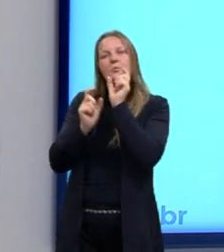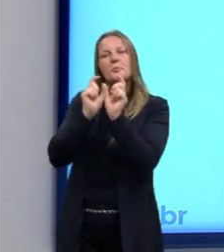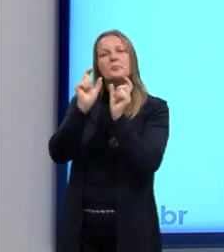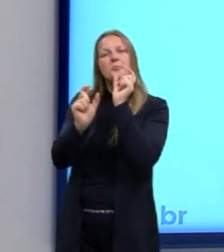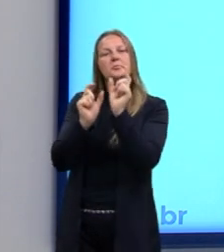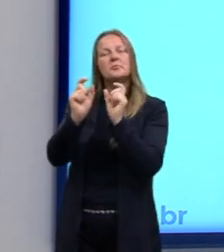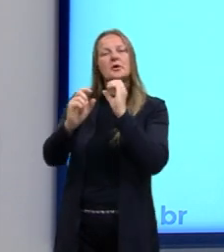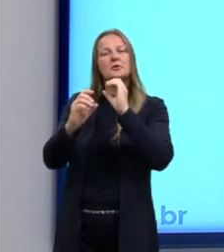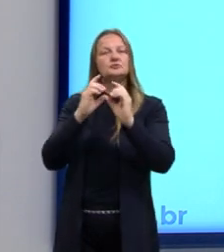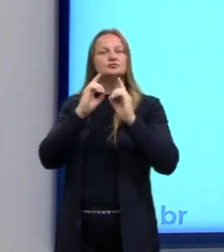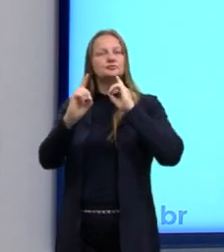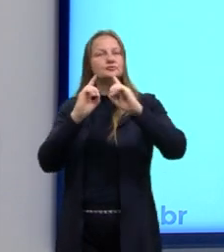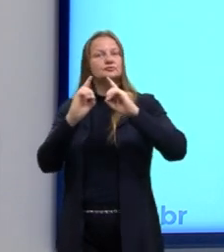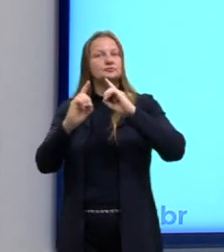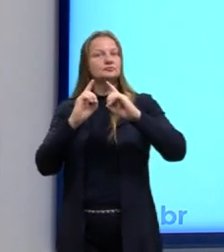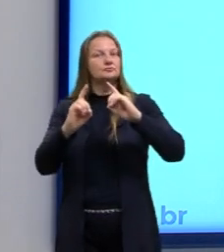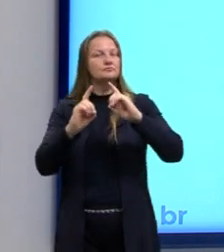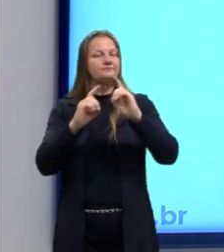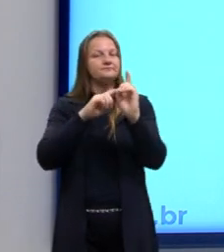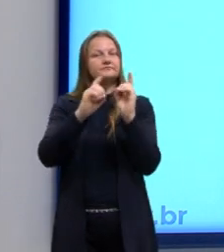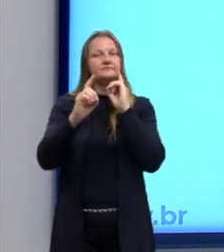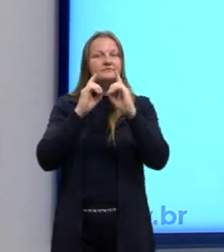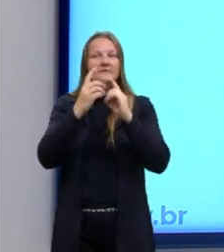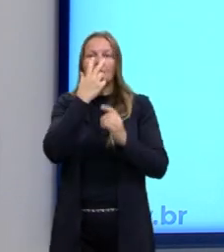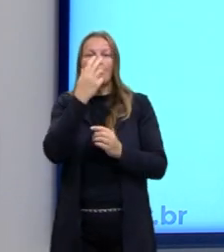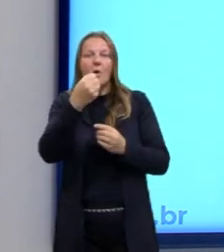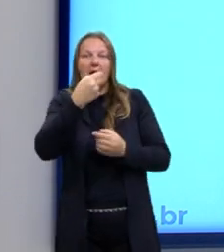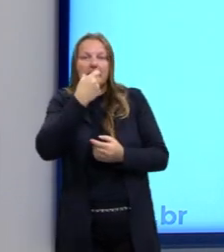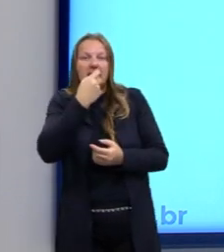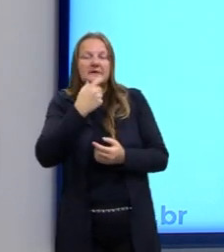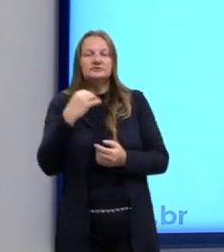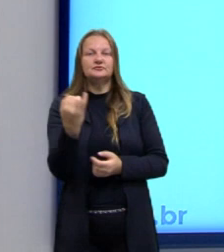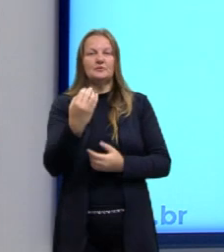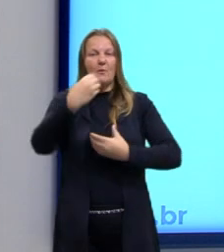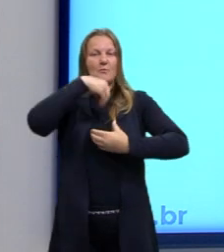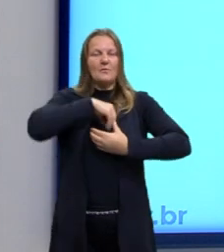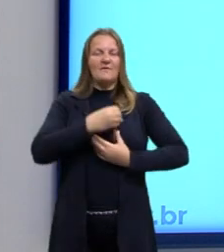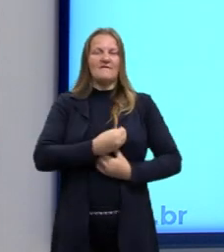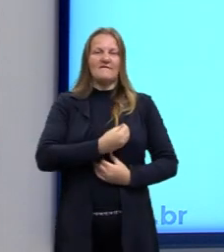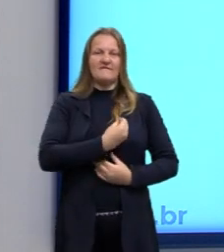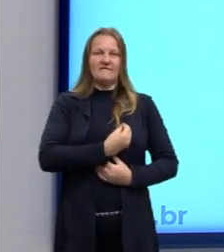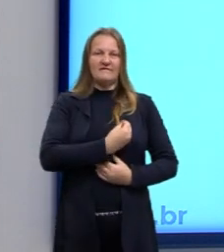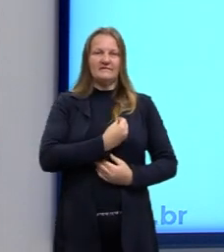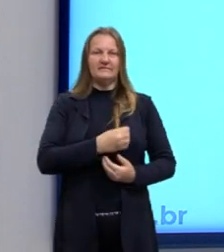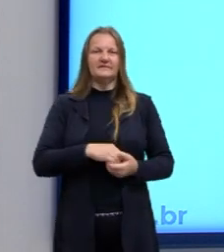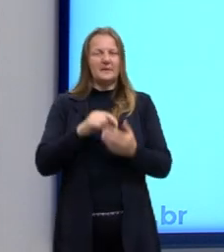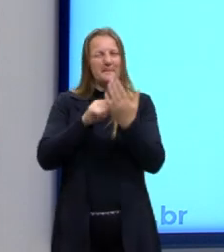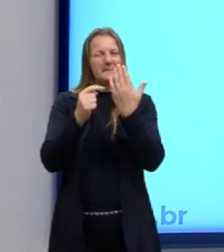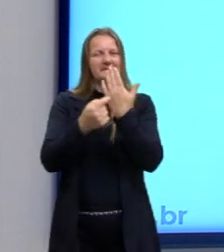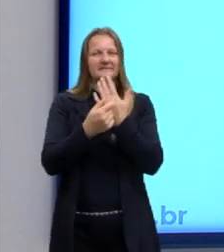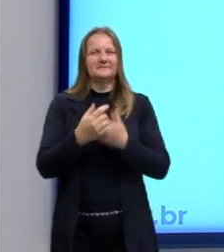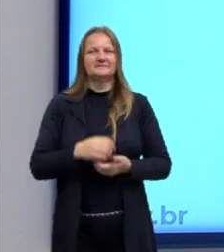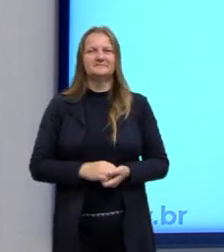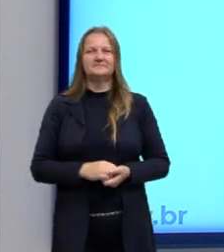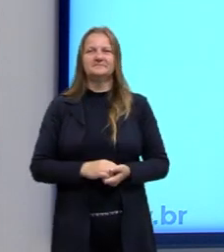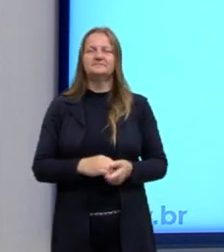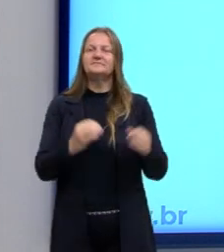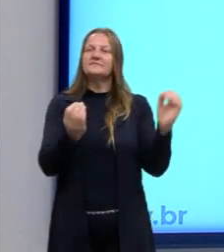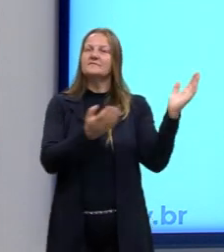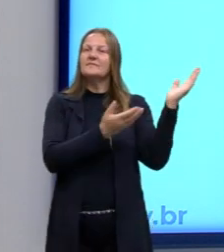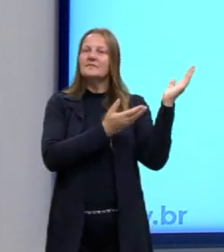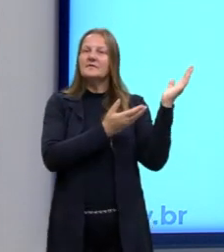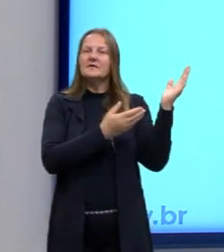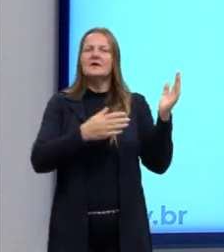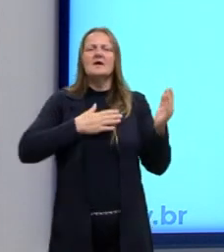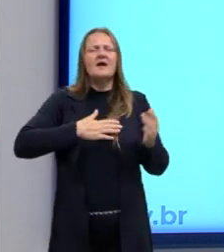essa questão do Diálogo Então veja veja bem quanto é importante a linguagem por isso retornando aqui O slide anterior né Olha tenha calma